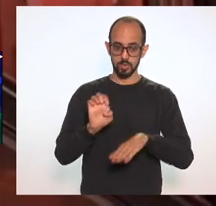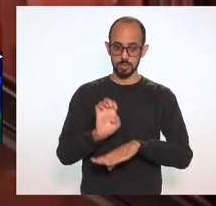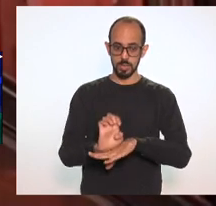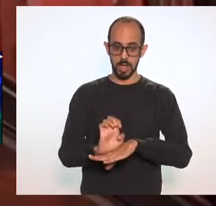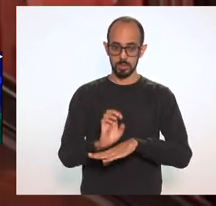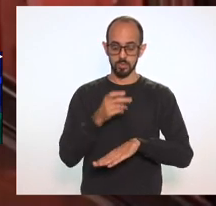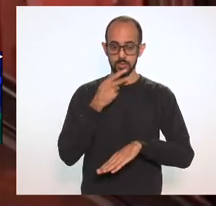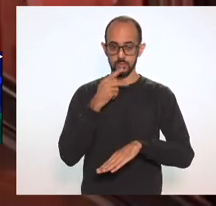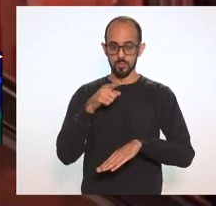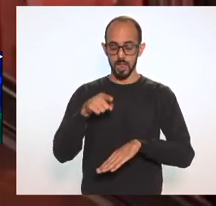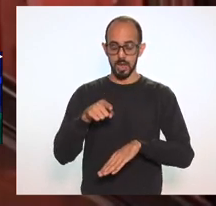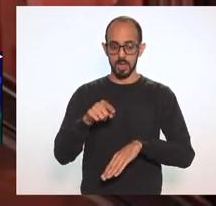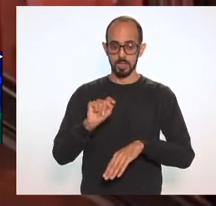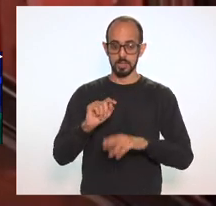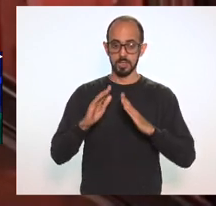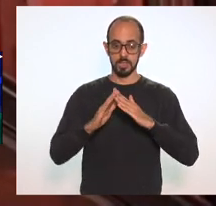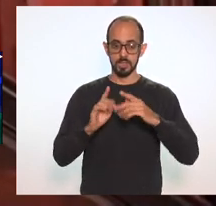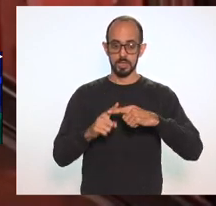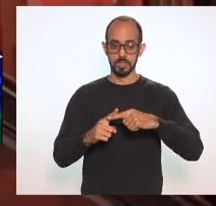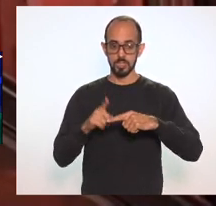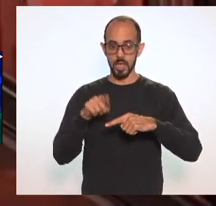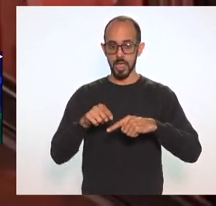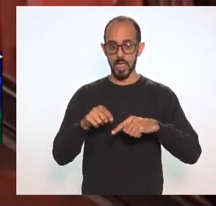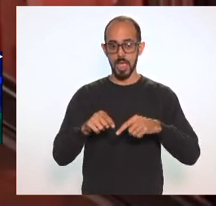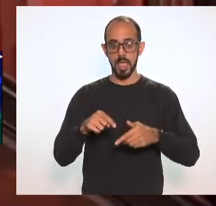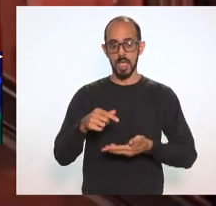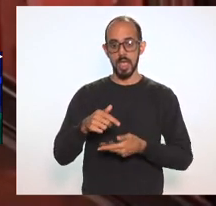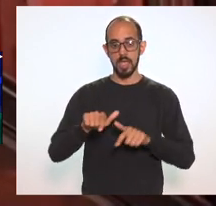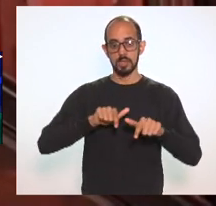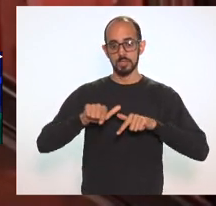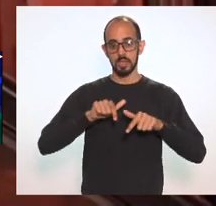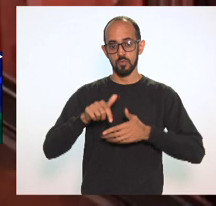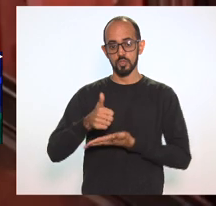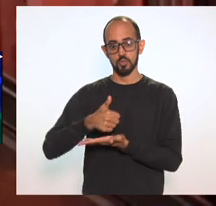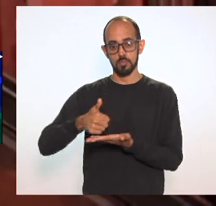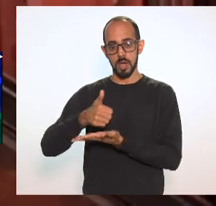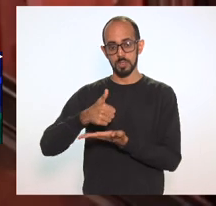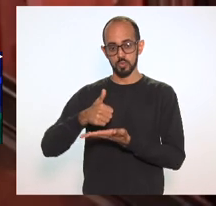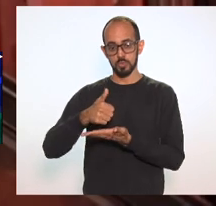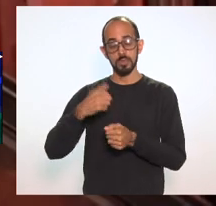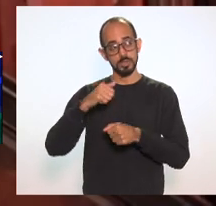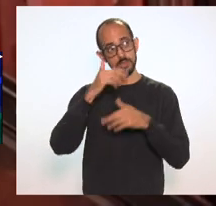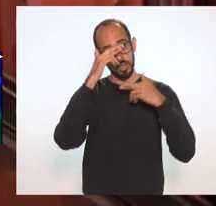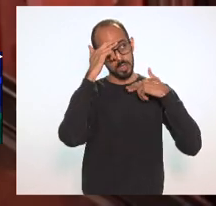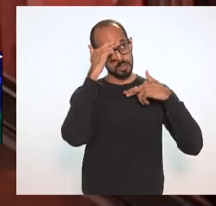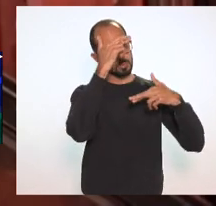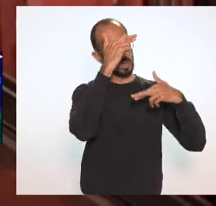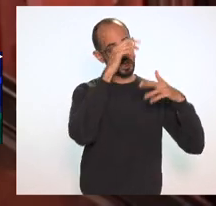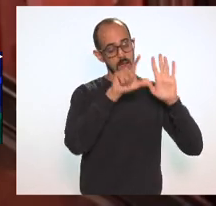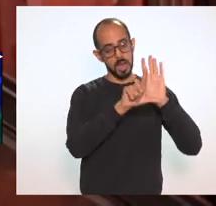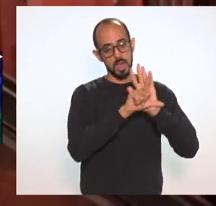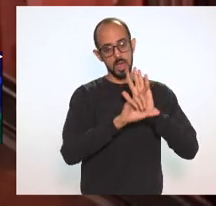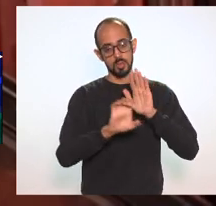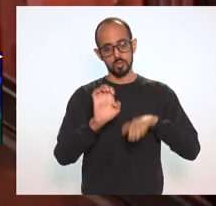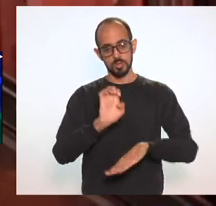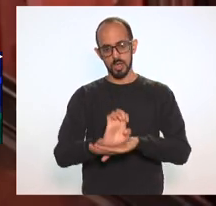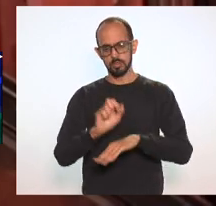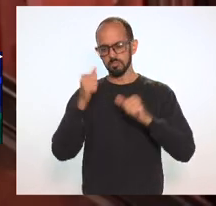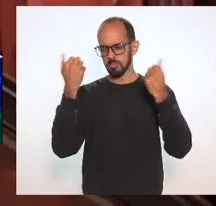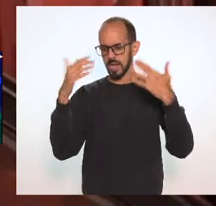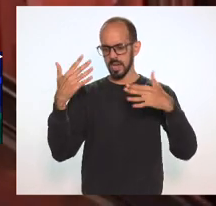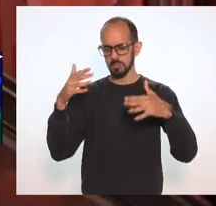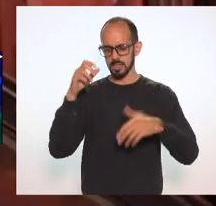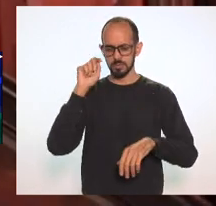igrejas como serviço essencial a gente tem que respeitar a lei estadual Parabéns ao prefeito